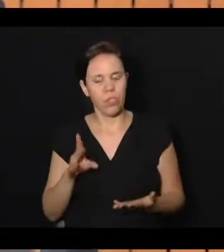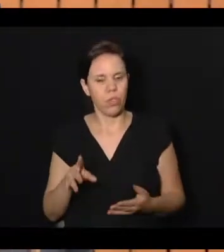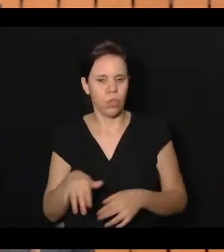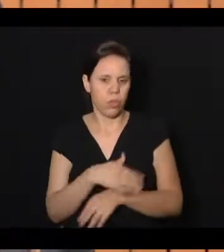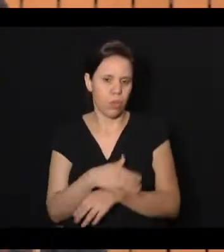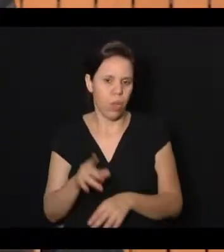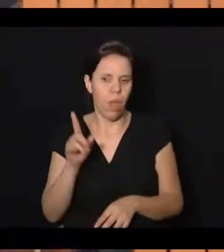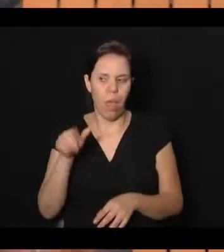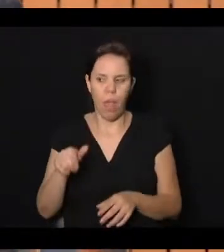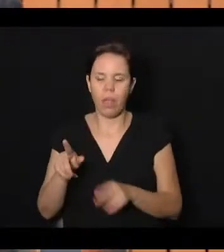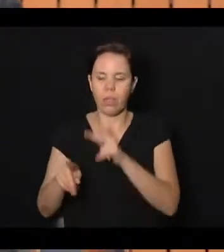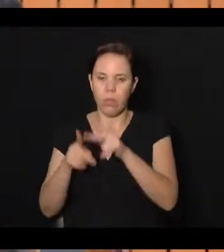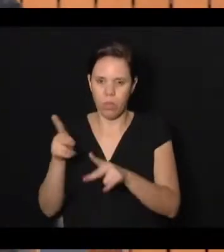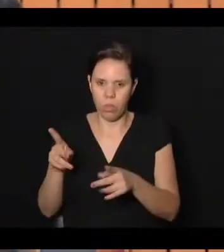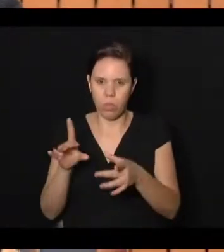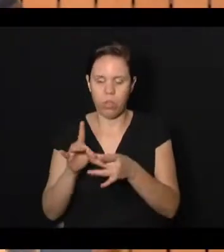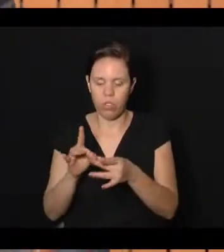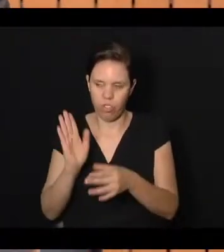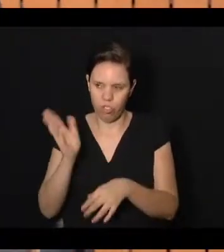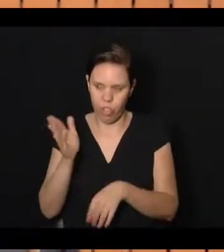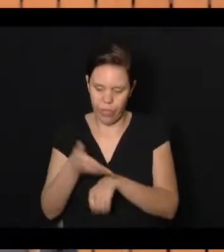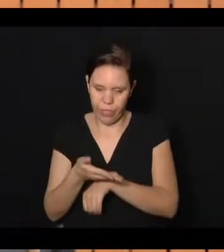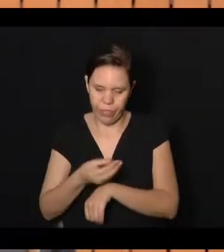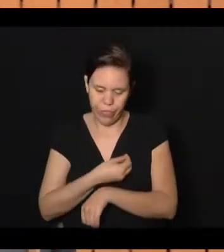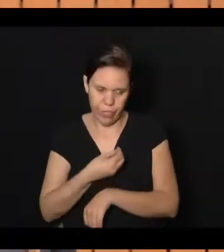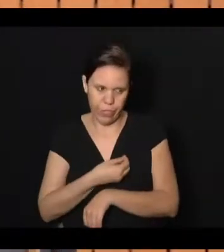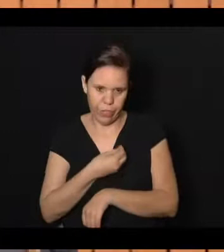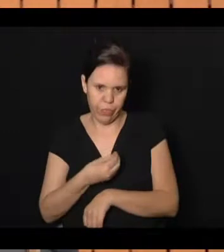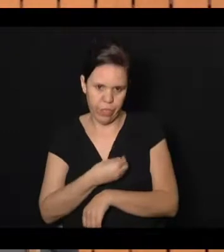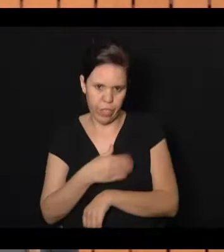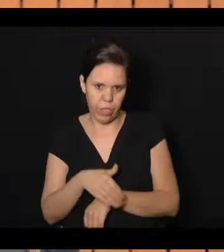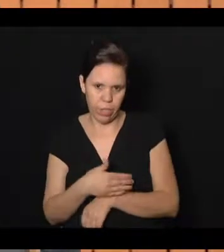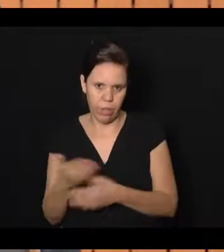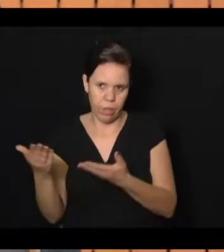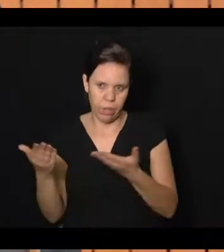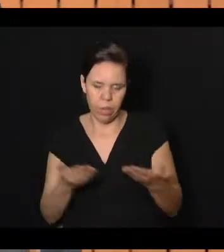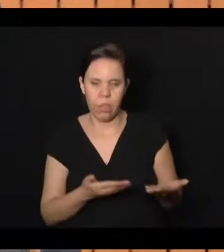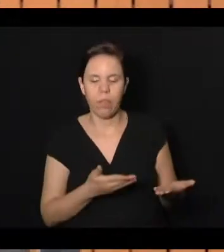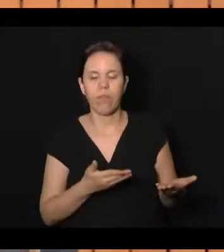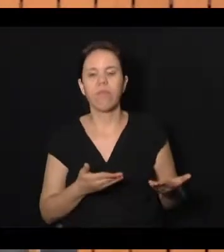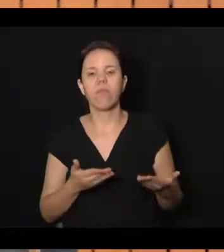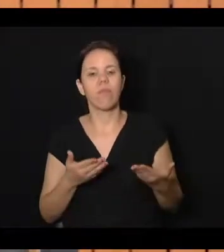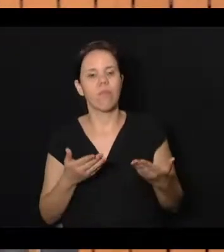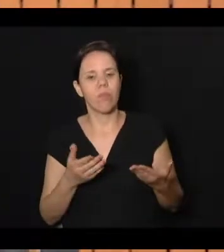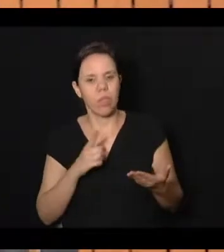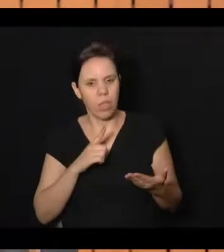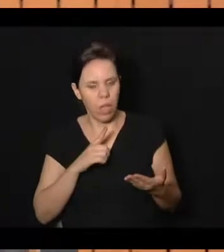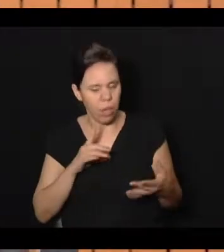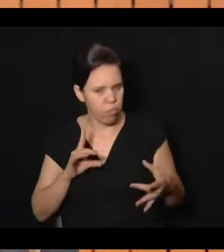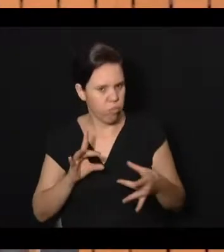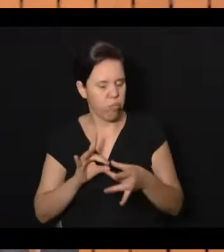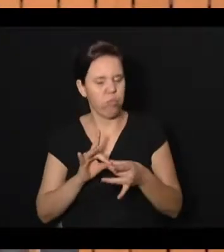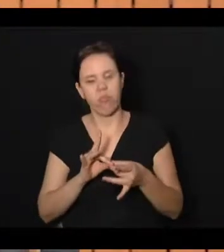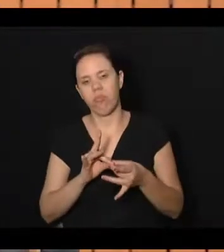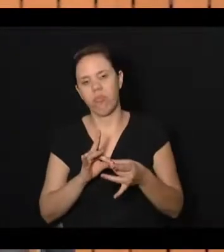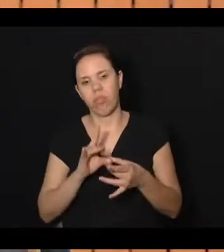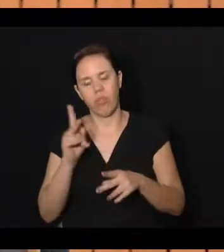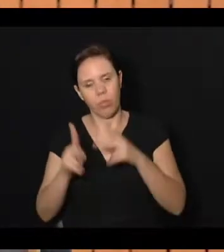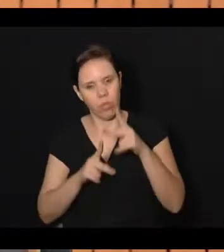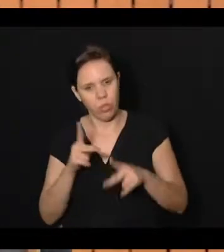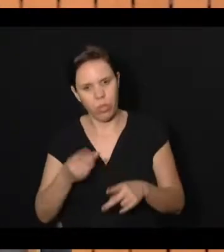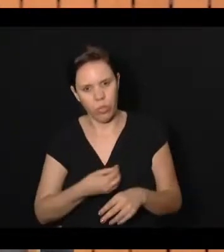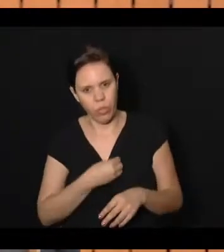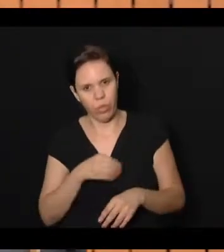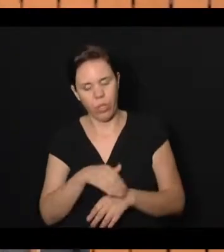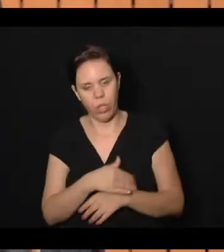são as pessoas que estão em situação de rua que acolhem né e isso para as pessoas que estão lá isso é um lado bom